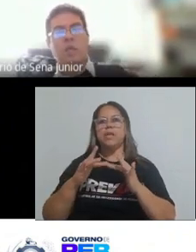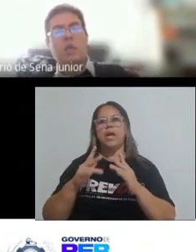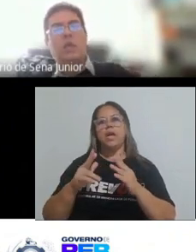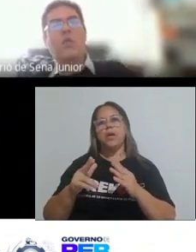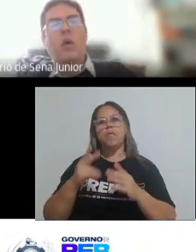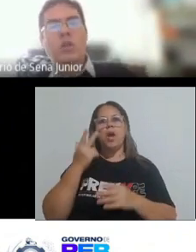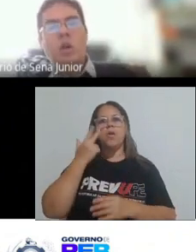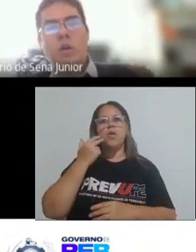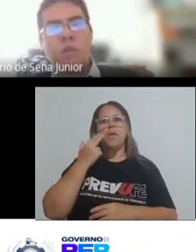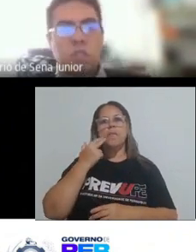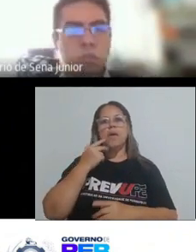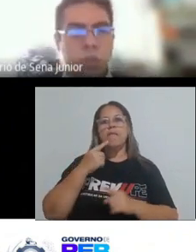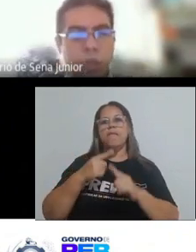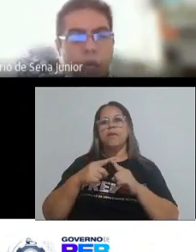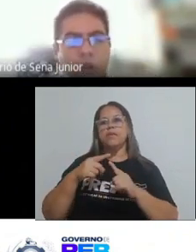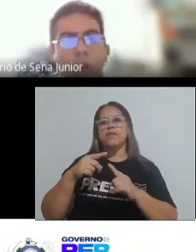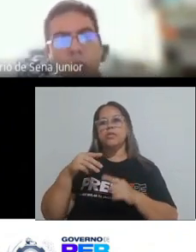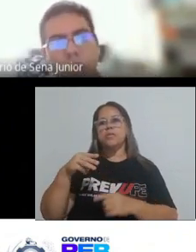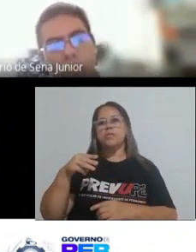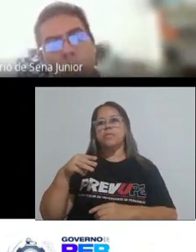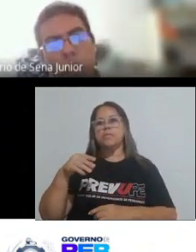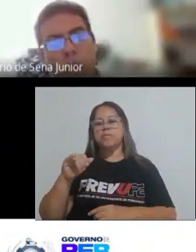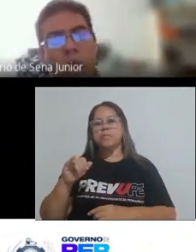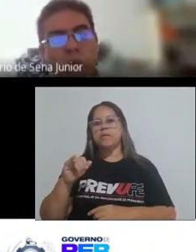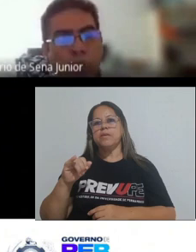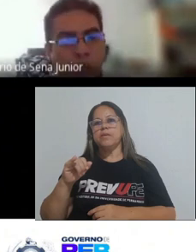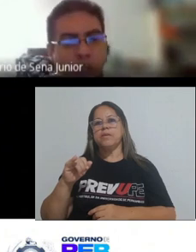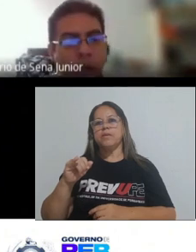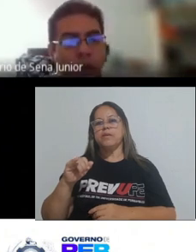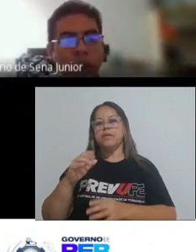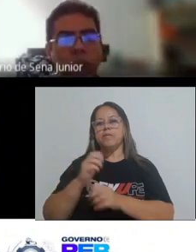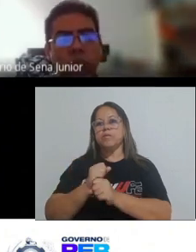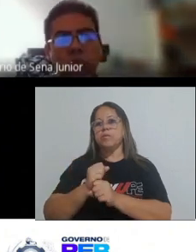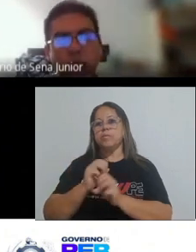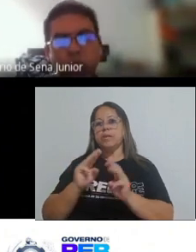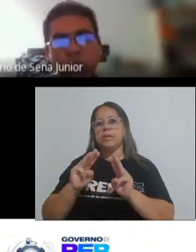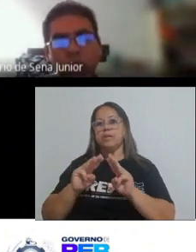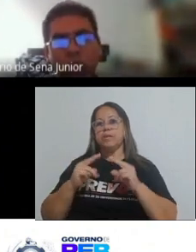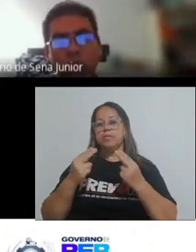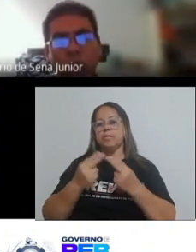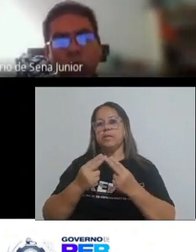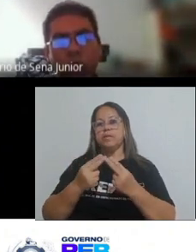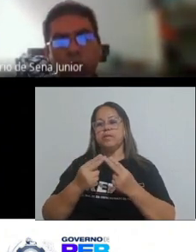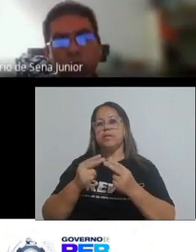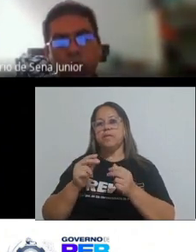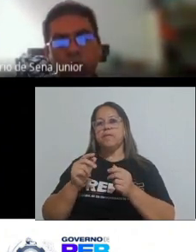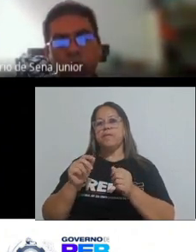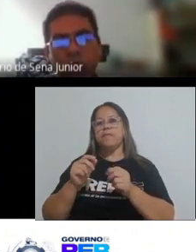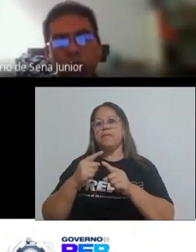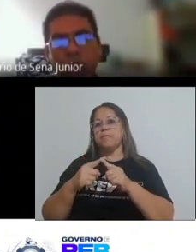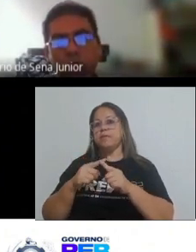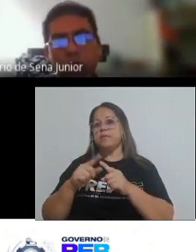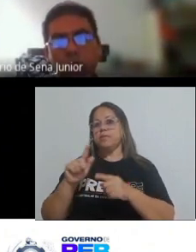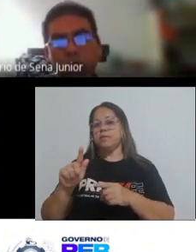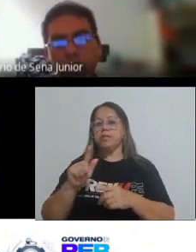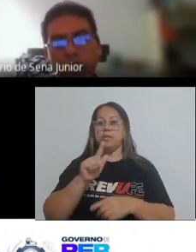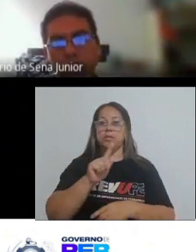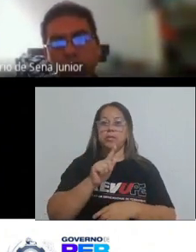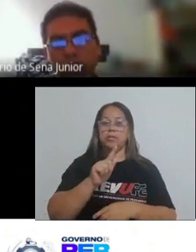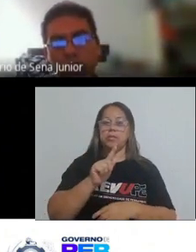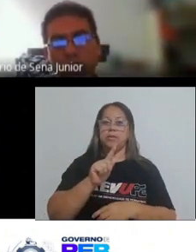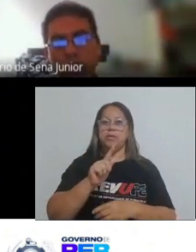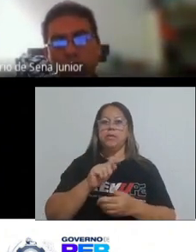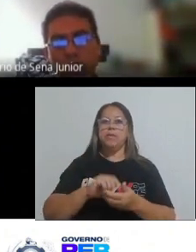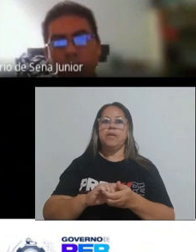é igual à normal vezes mi e a normal é igual à suma das massas por g. Logo, a aceleração é menos g e mi